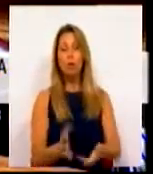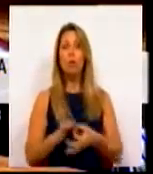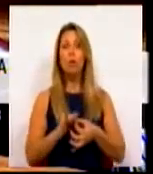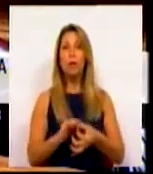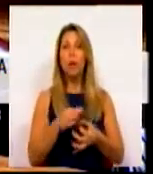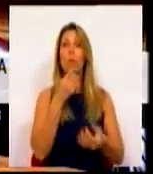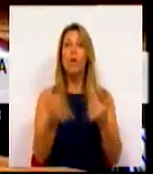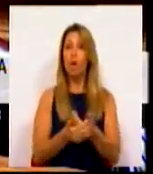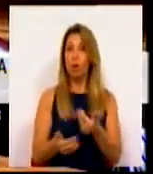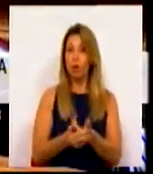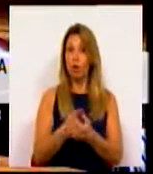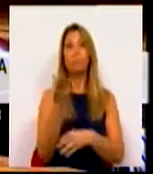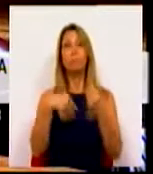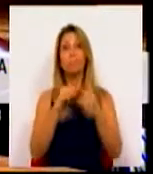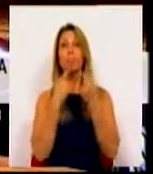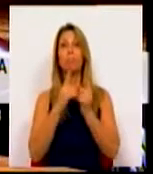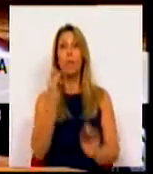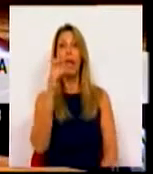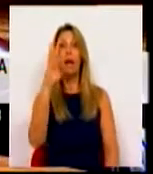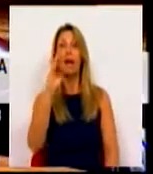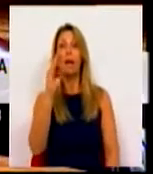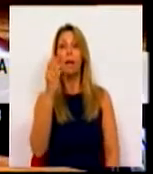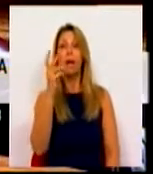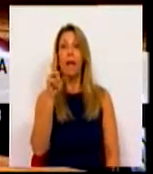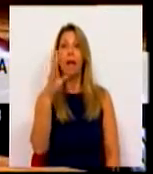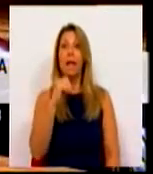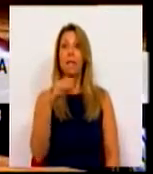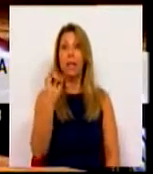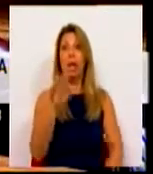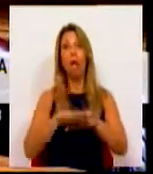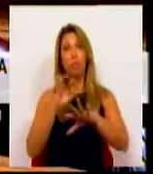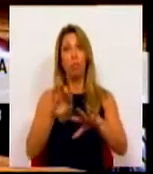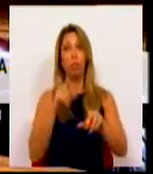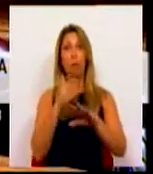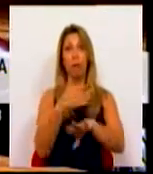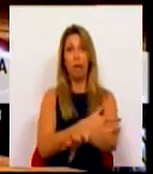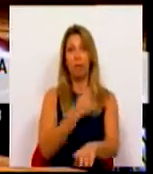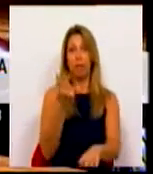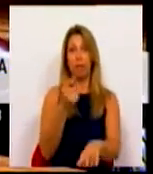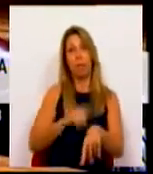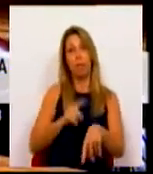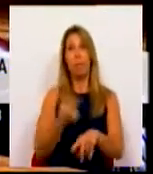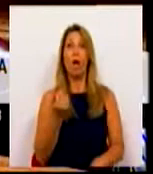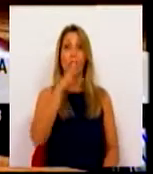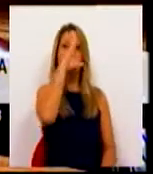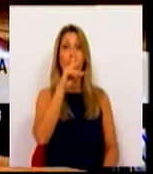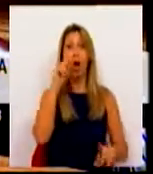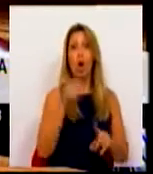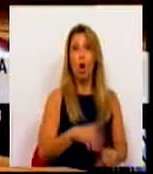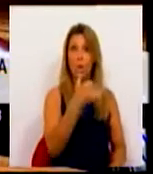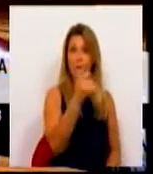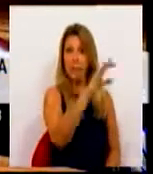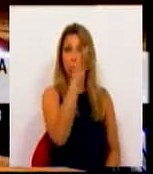A reposição no RSI de mais de 25% dos cortes operados na anterior legislatura, aumentando a sua eficácia